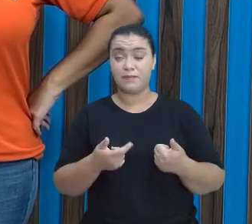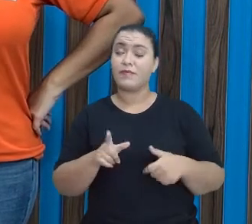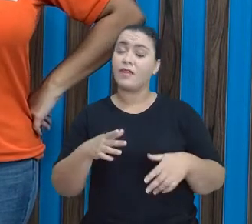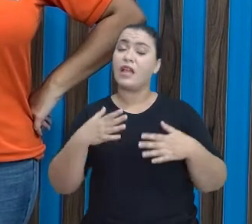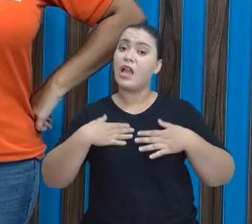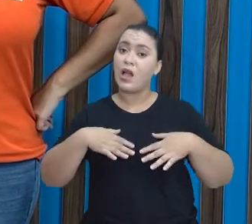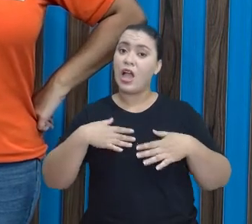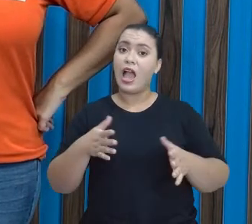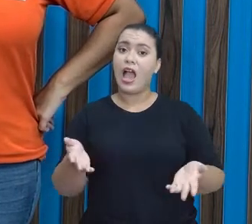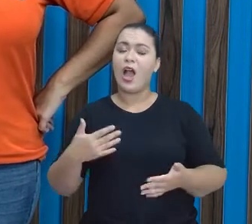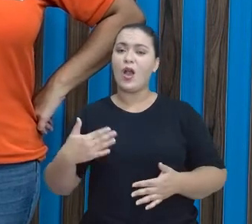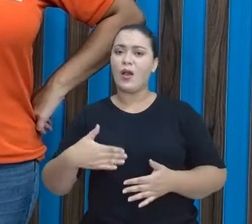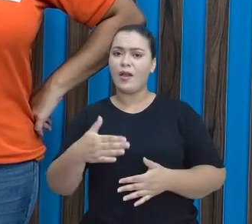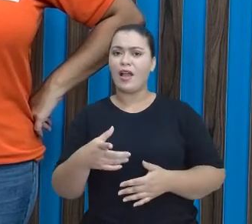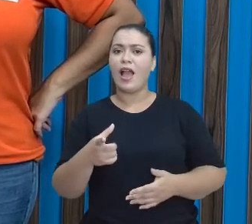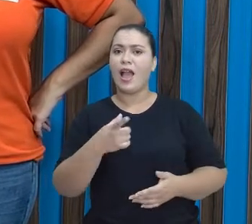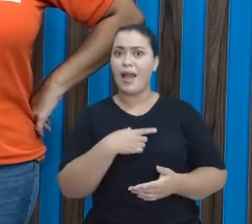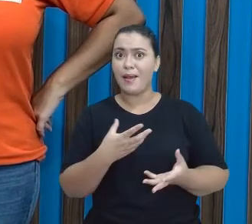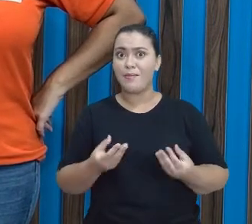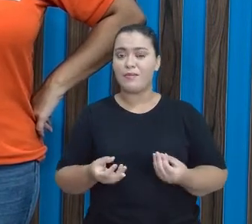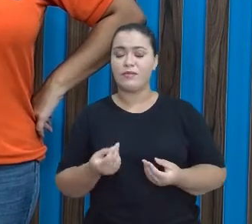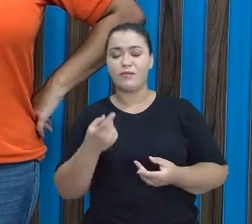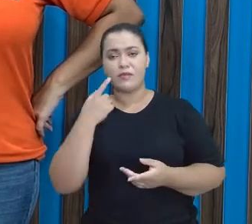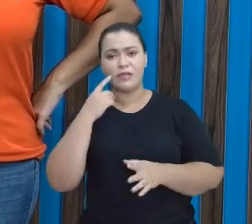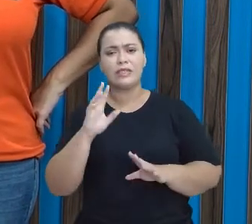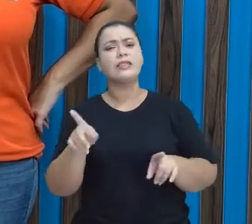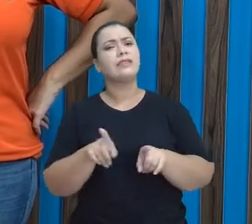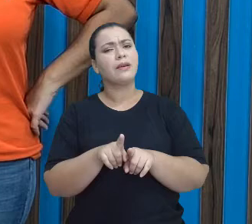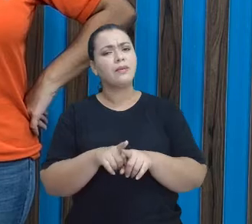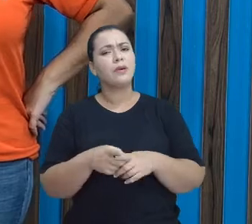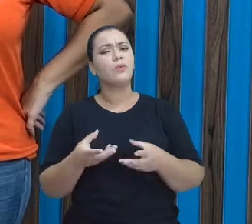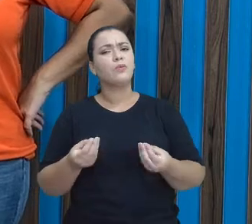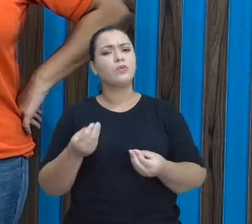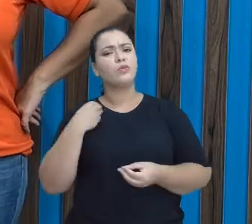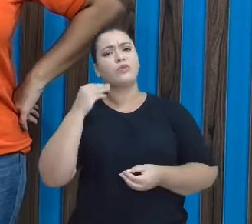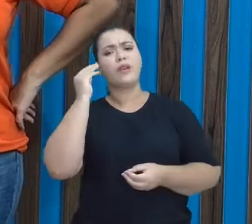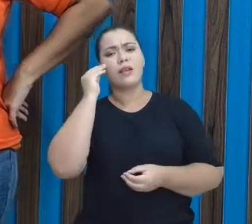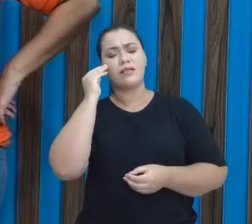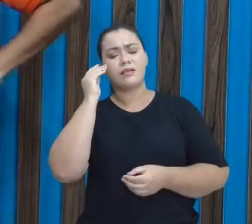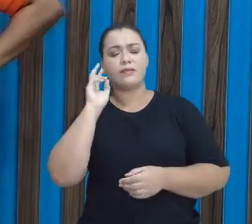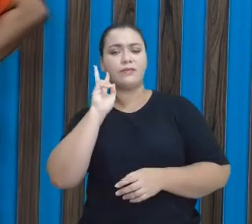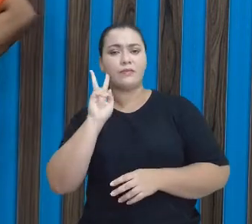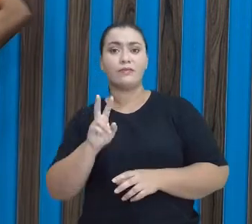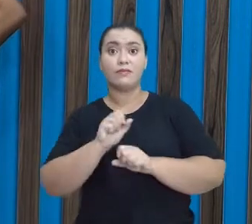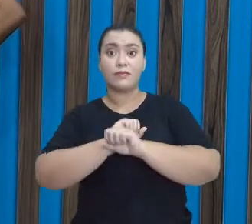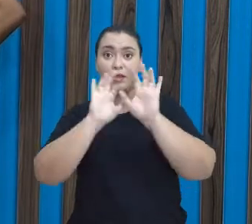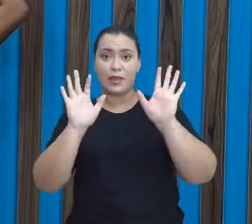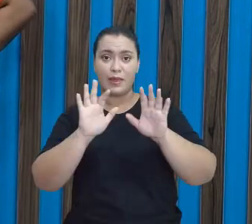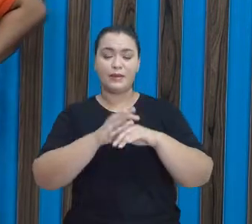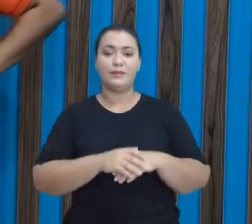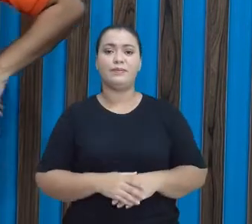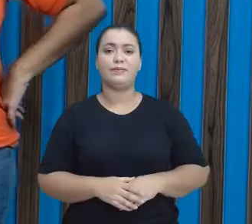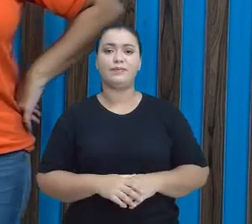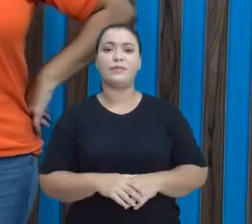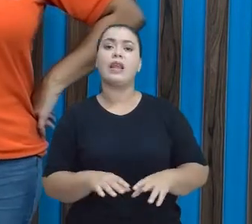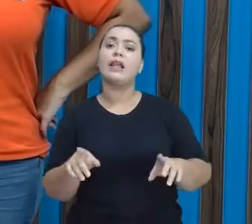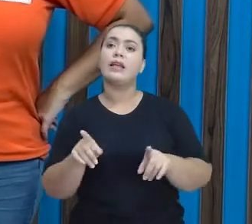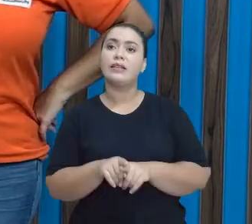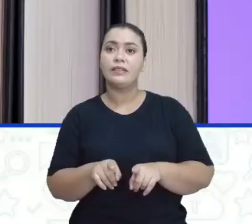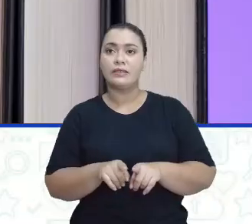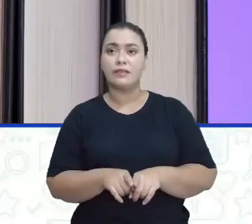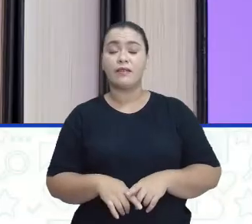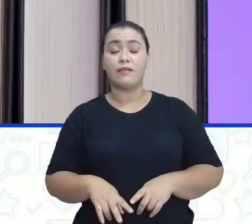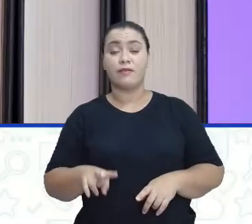Respirem, vamos dar prosseguimento, que ainda tem coisa para a gente ver, mas tem bastante exemplo, então acho que vai ficar um pouco mais claro. Tá? E a gente tem os verbos